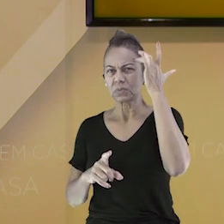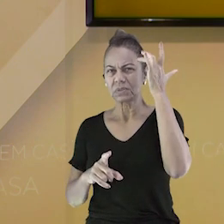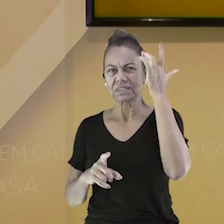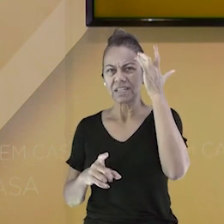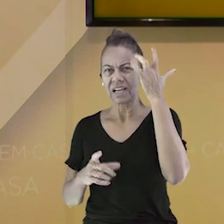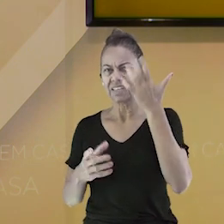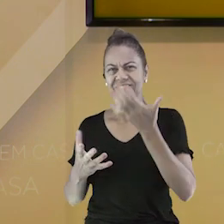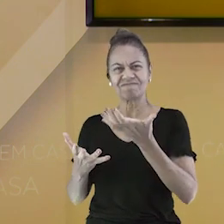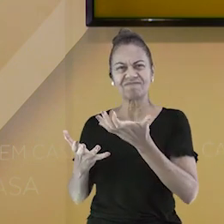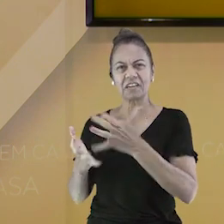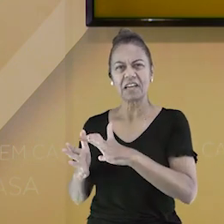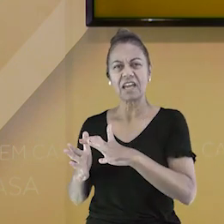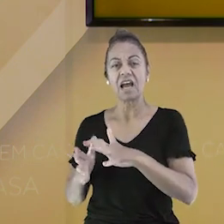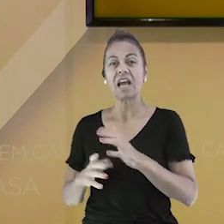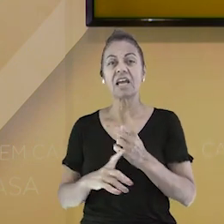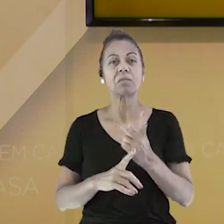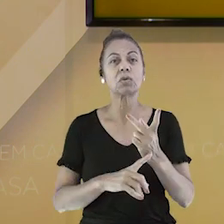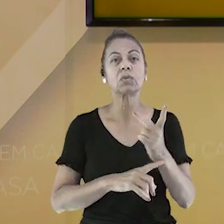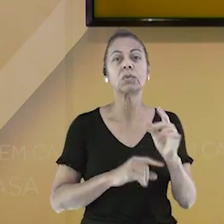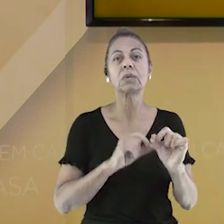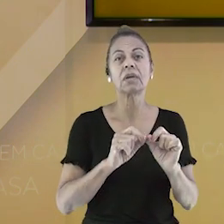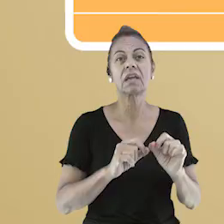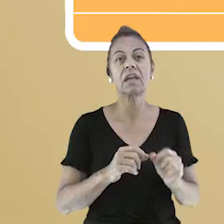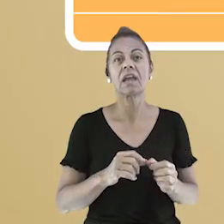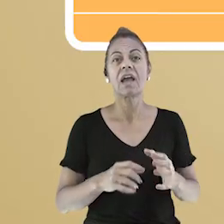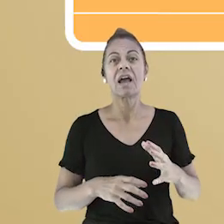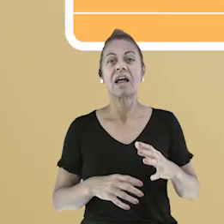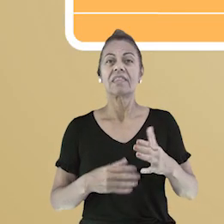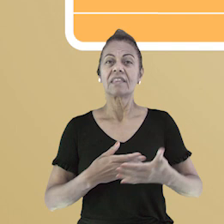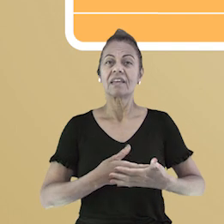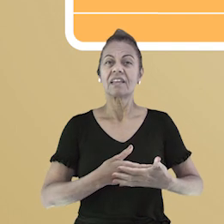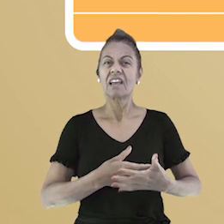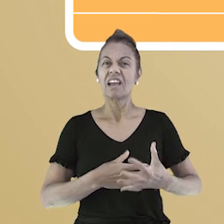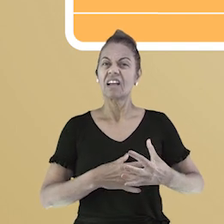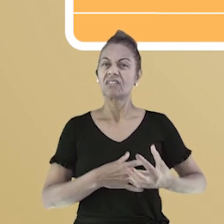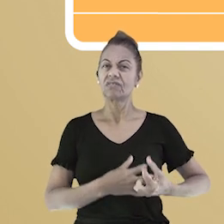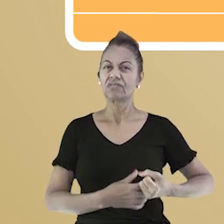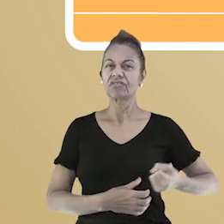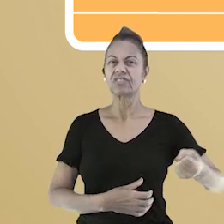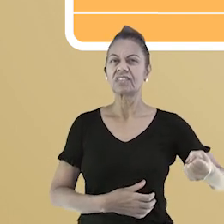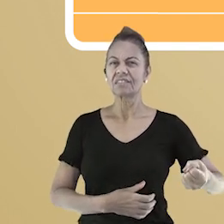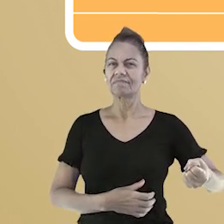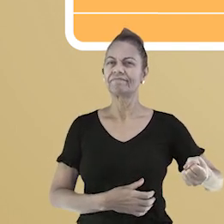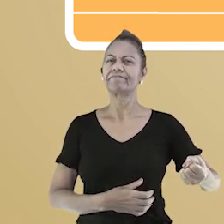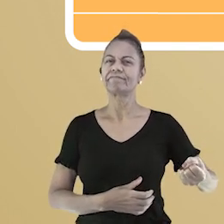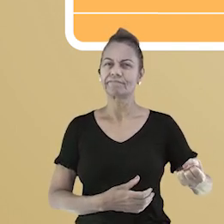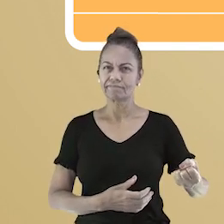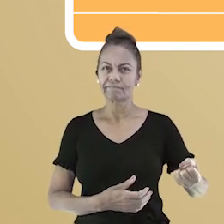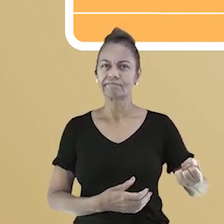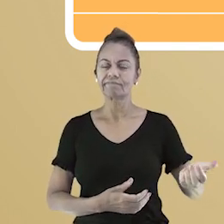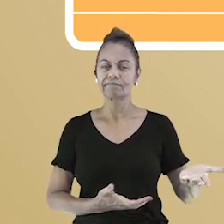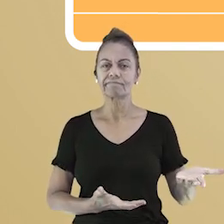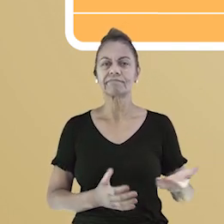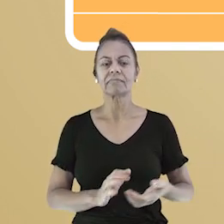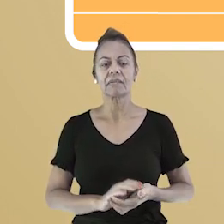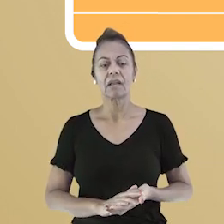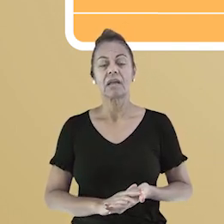momento. Então ela busca o aborto por conta própria. Mas também existem outras situações,